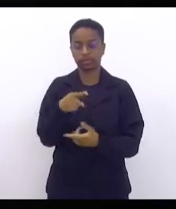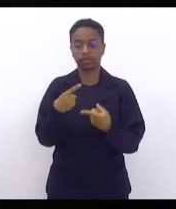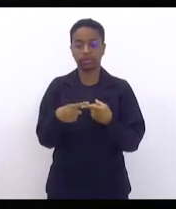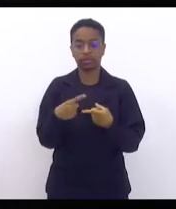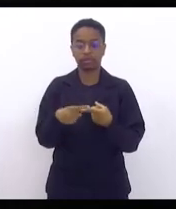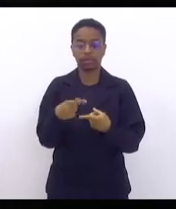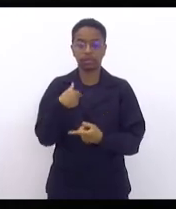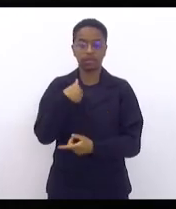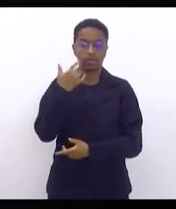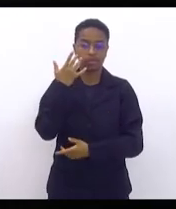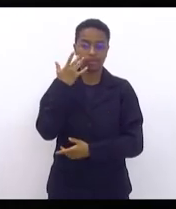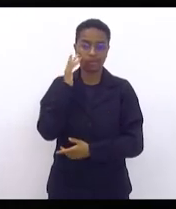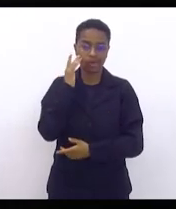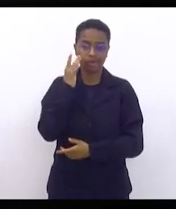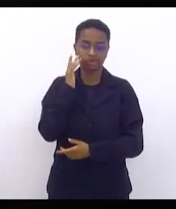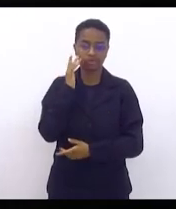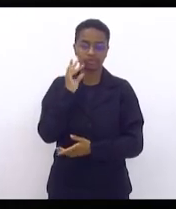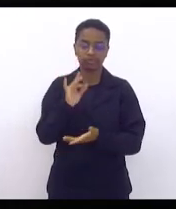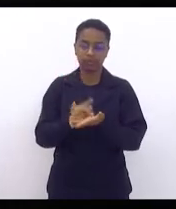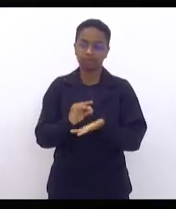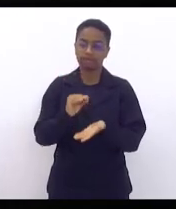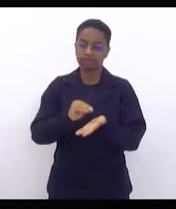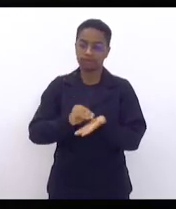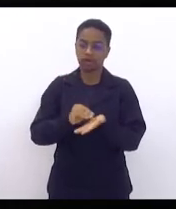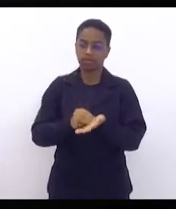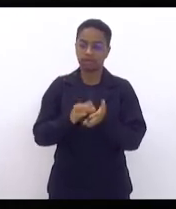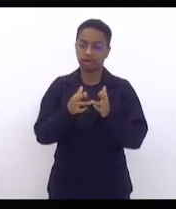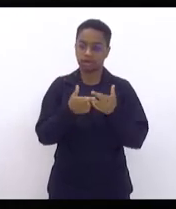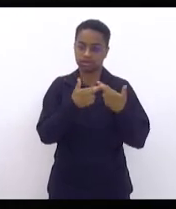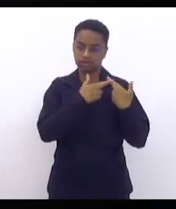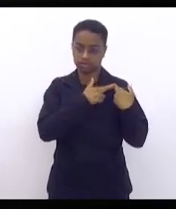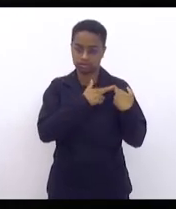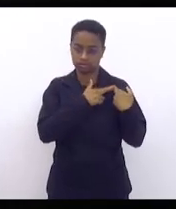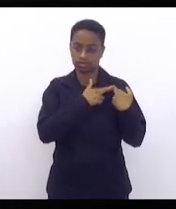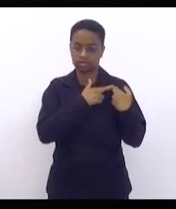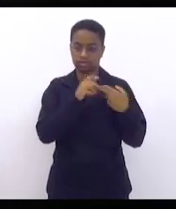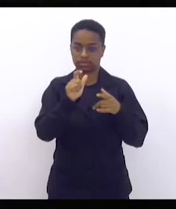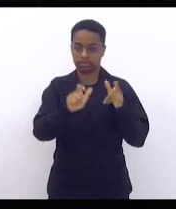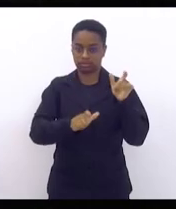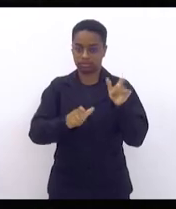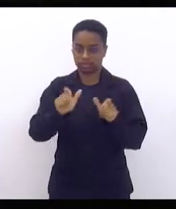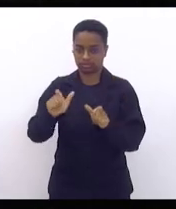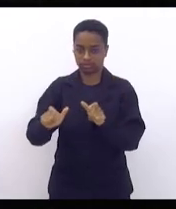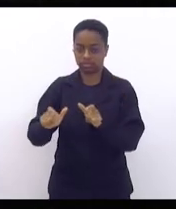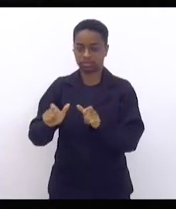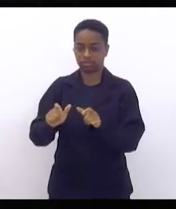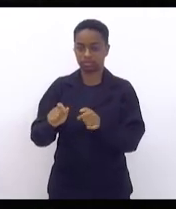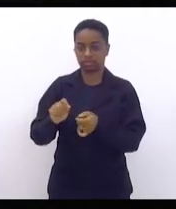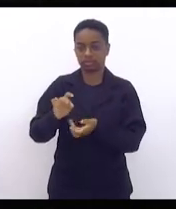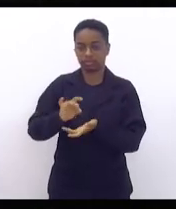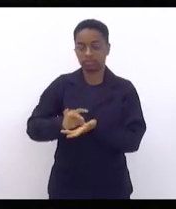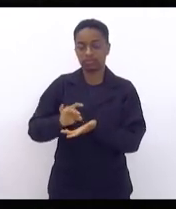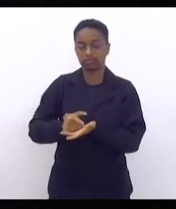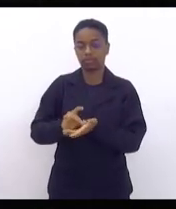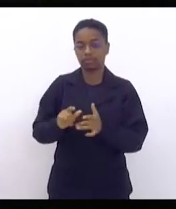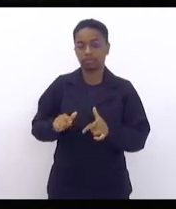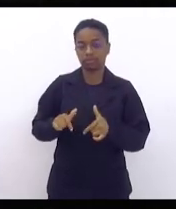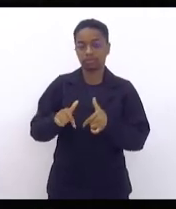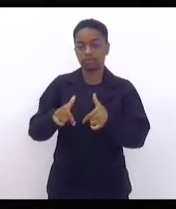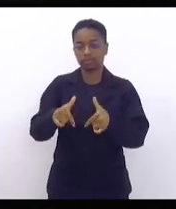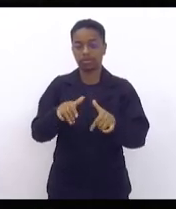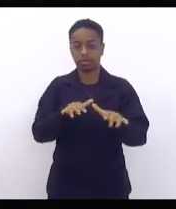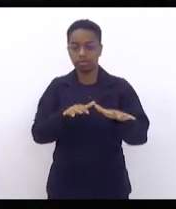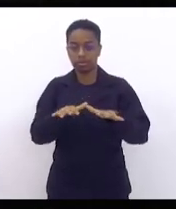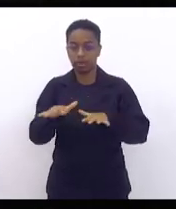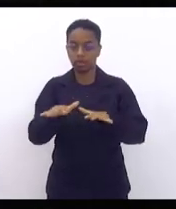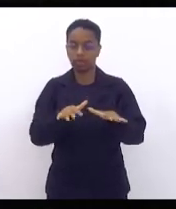acho isso de grande irresponsabilidade de quem está fazendo este movimento